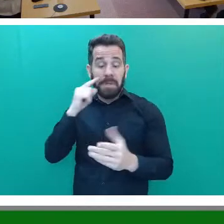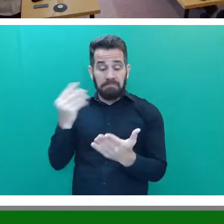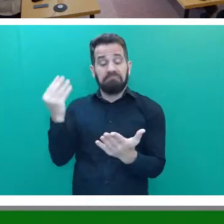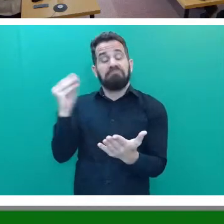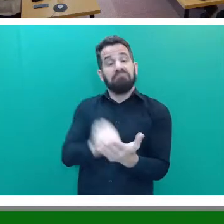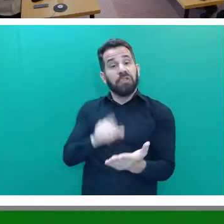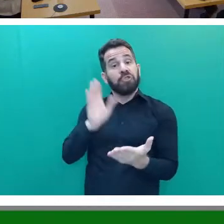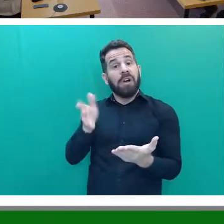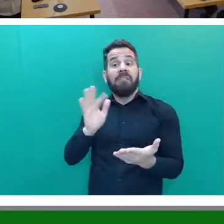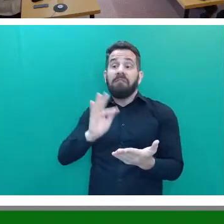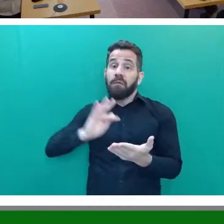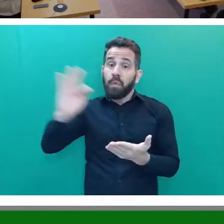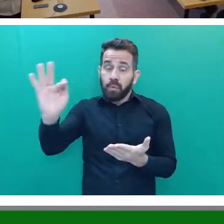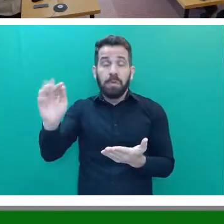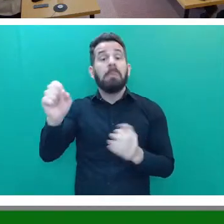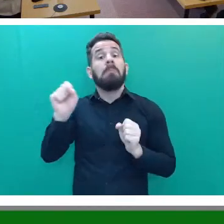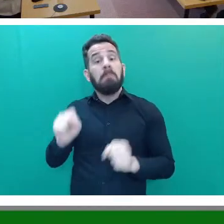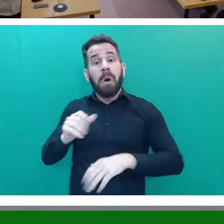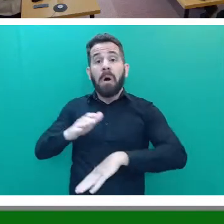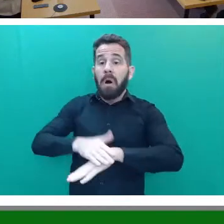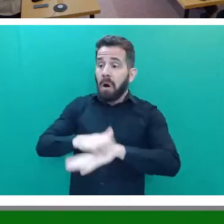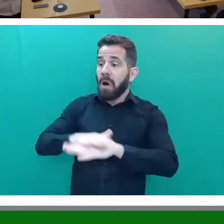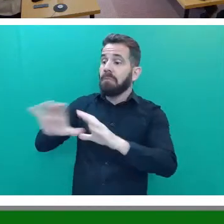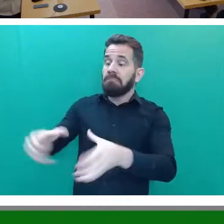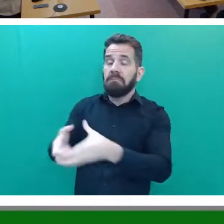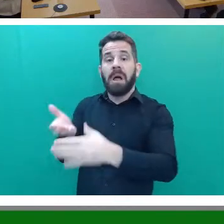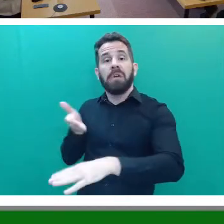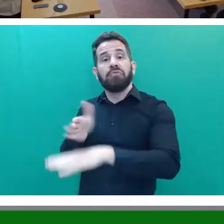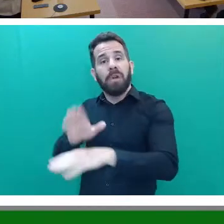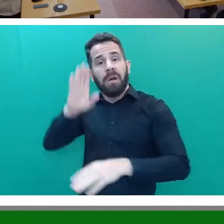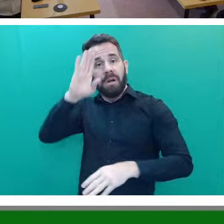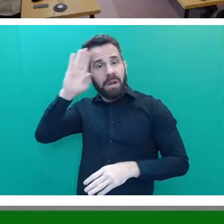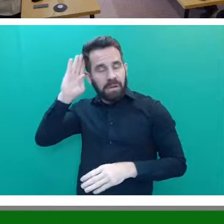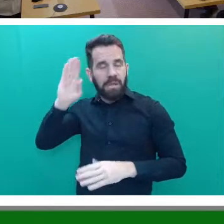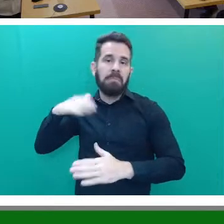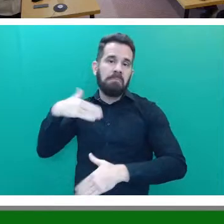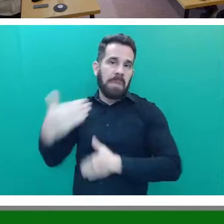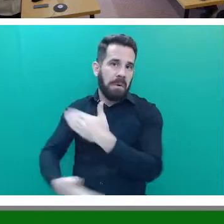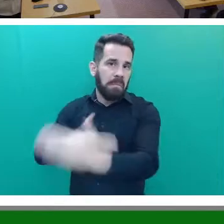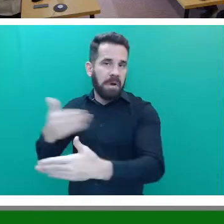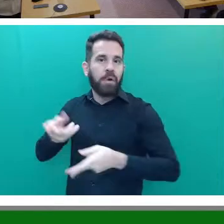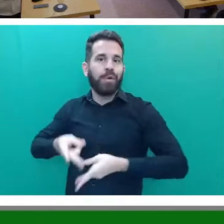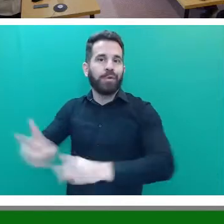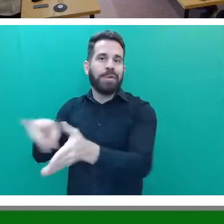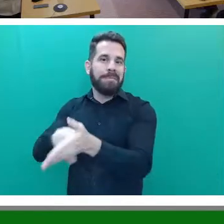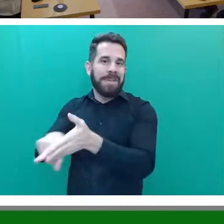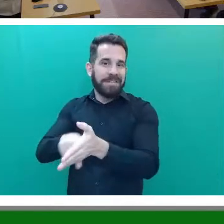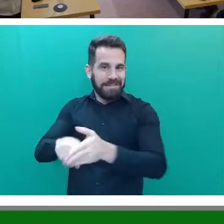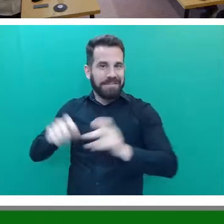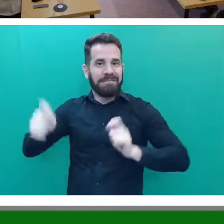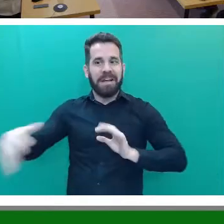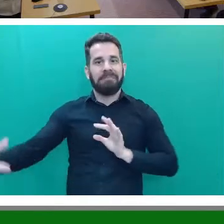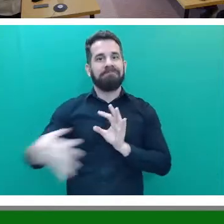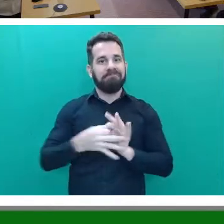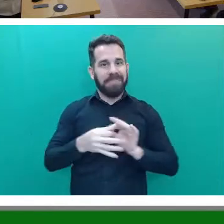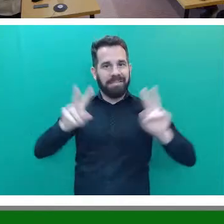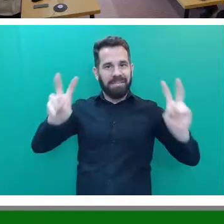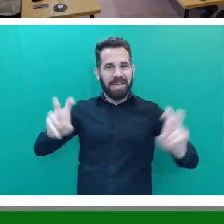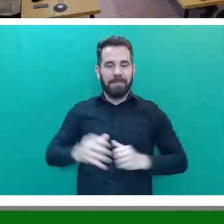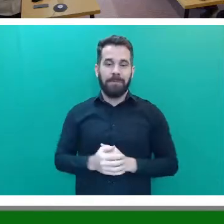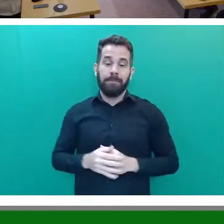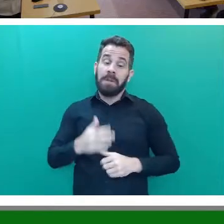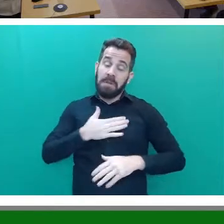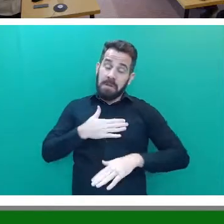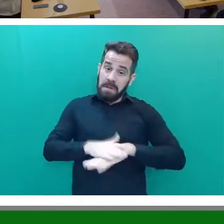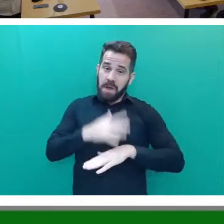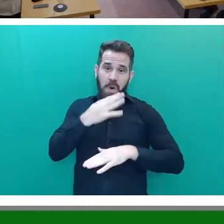tanto pesquisas quanto a comunidade acadêmica interessada no desenrolar da sua pesquisa. É esses comentários que eu tinha para fazer da sua